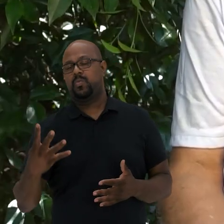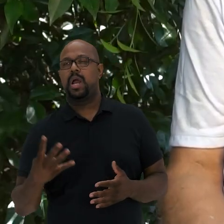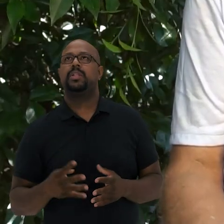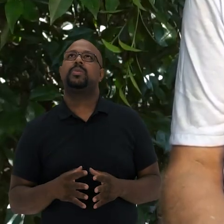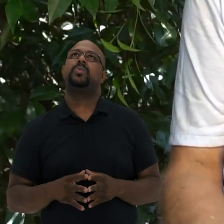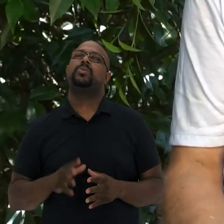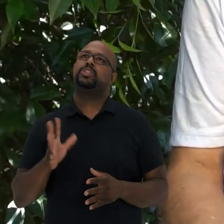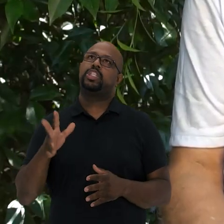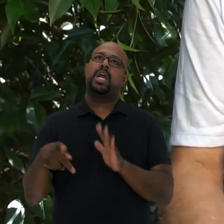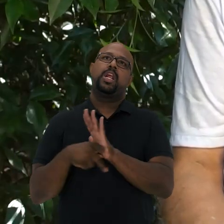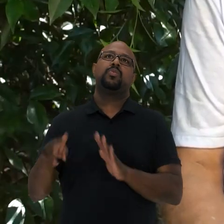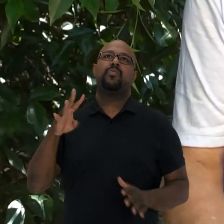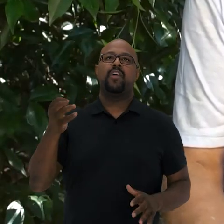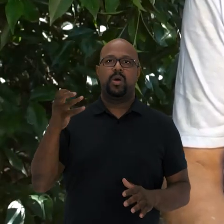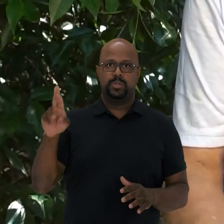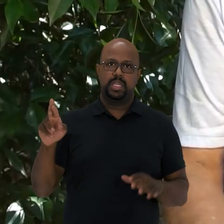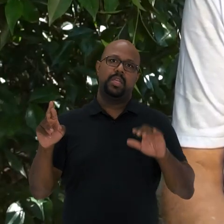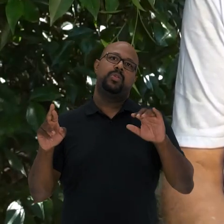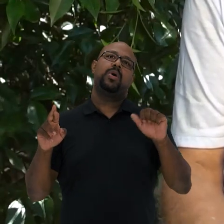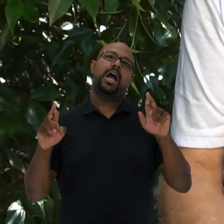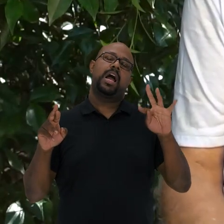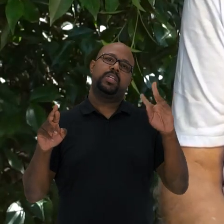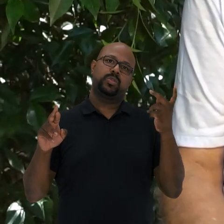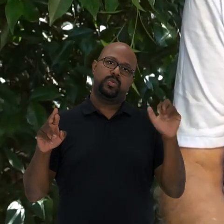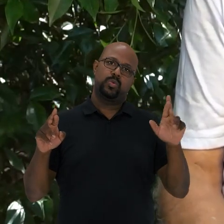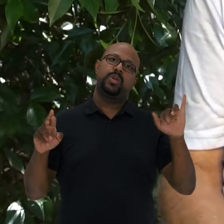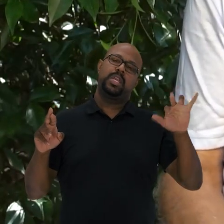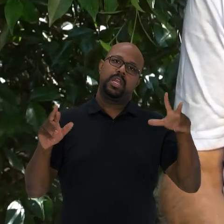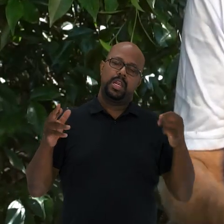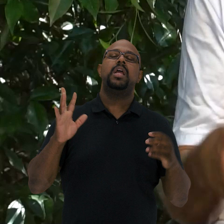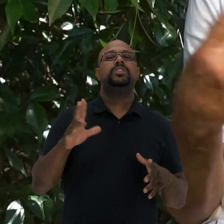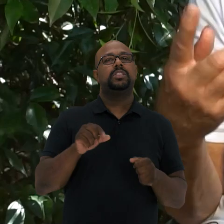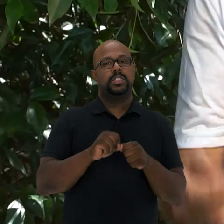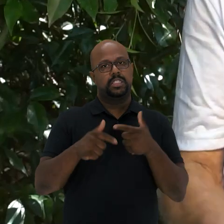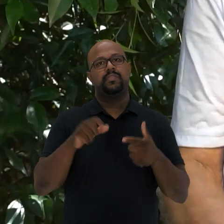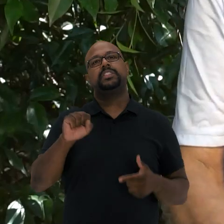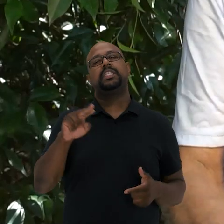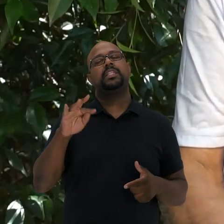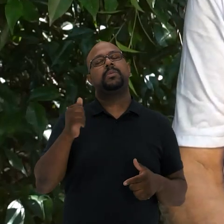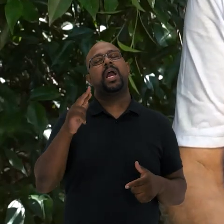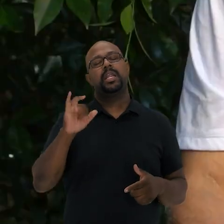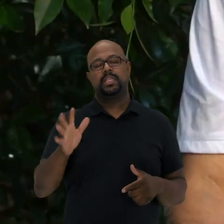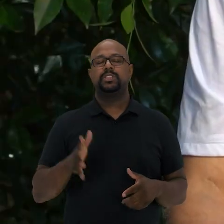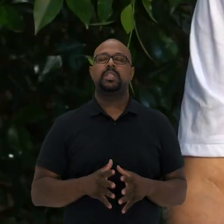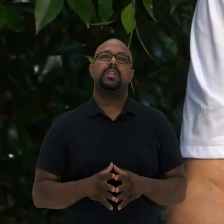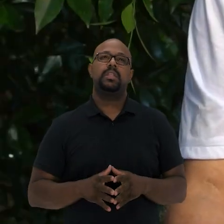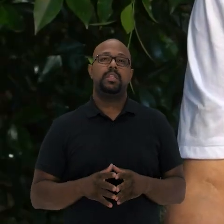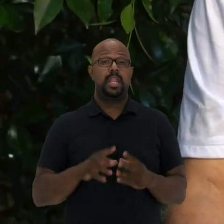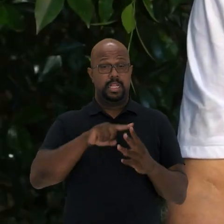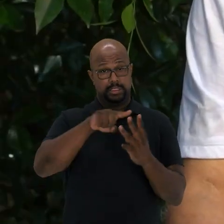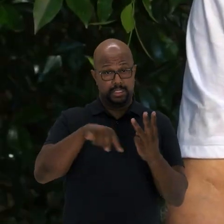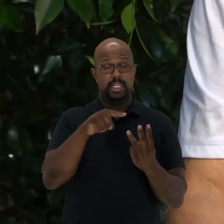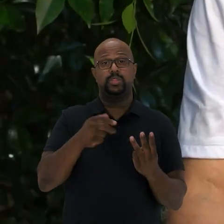54. Já era do Walter Ilha e do Arthur Ilha, e o Lindolfo Wagner já estava em Santa Maria na época.